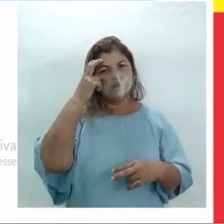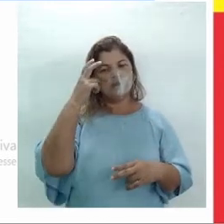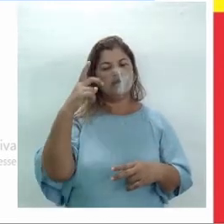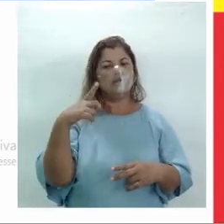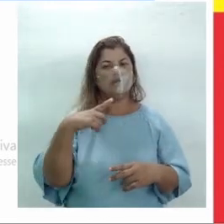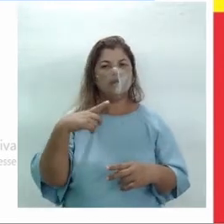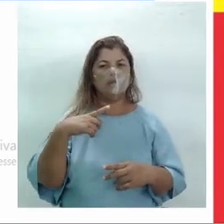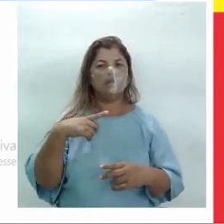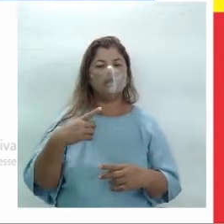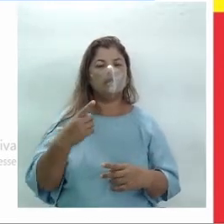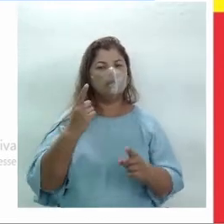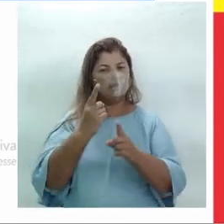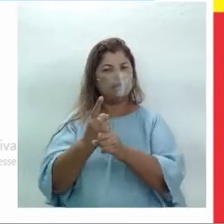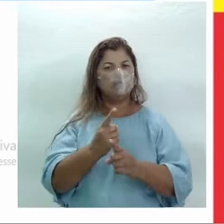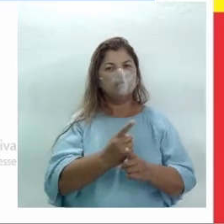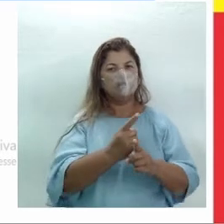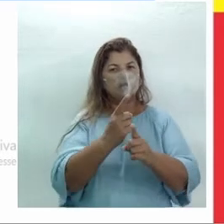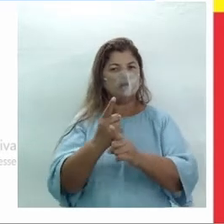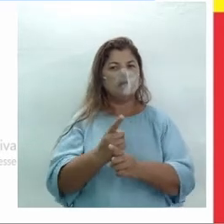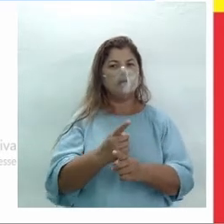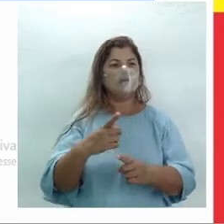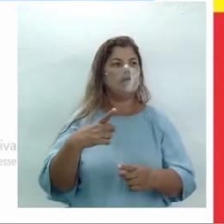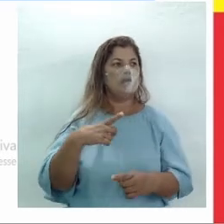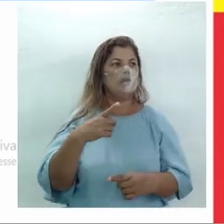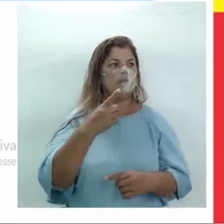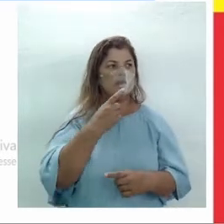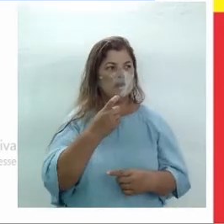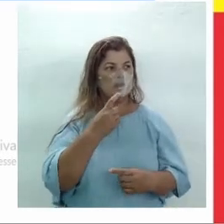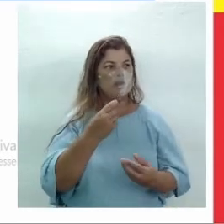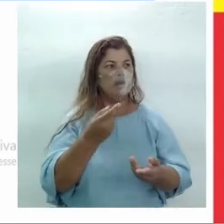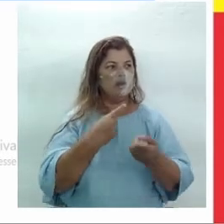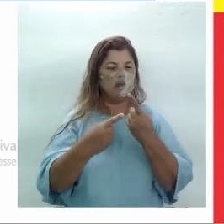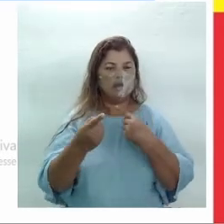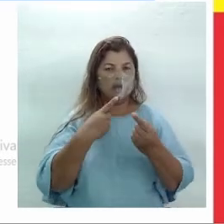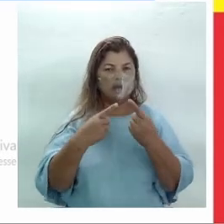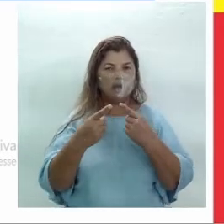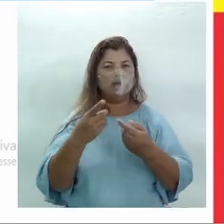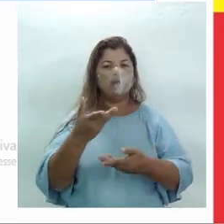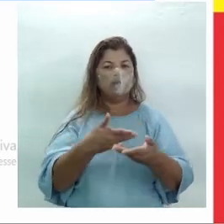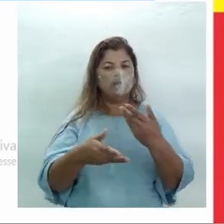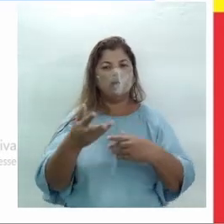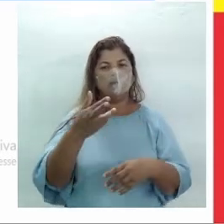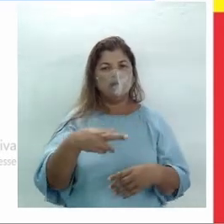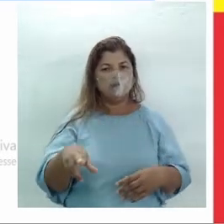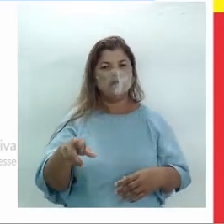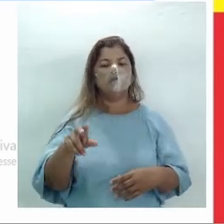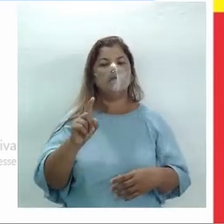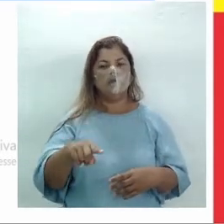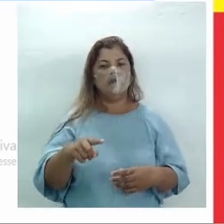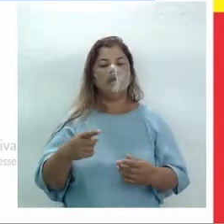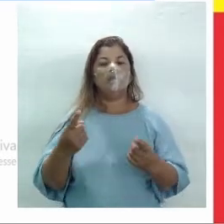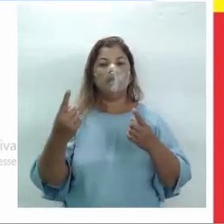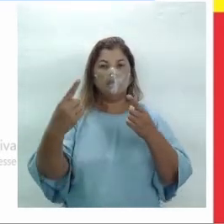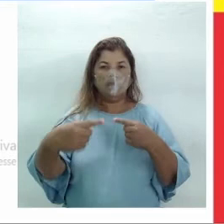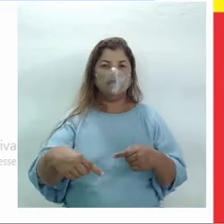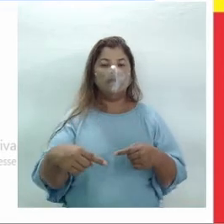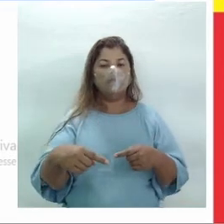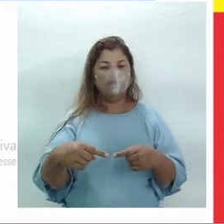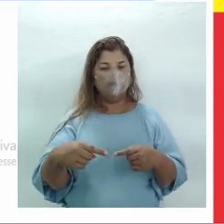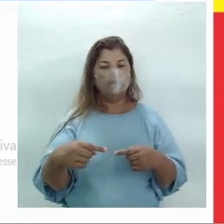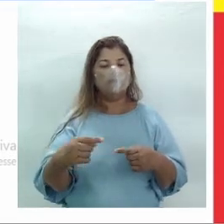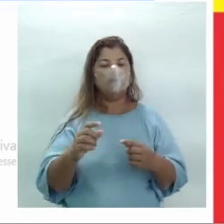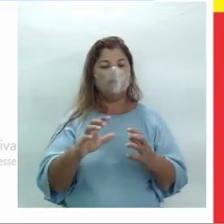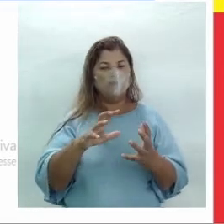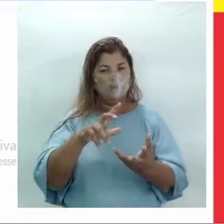as mais diferentes culturas se encontram. Vejam só, olhem aí em vermelho, o diálogo interreligioso é um dos